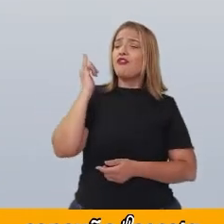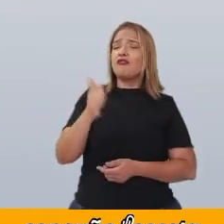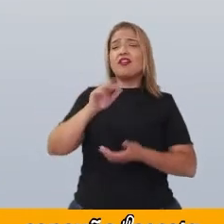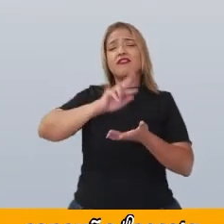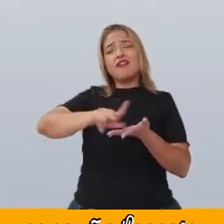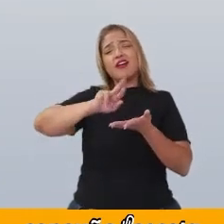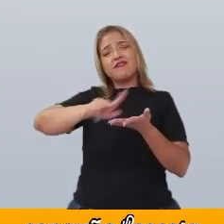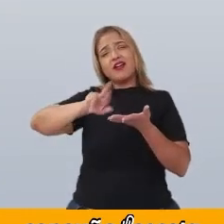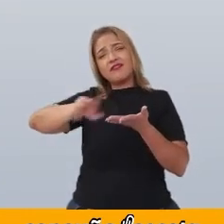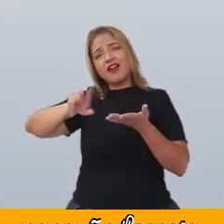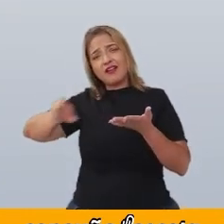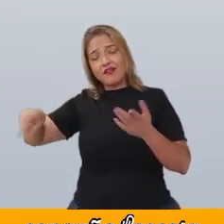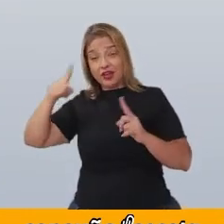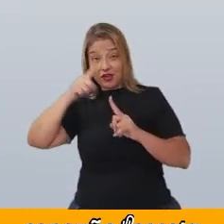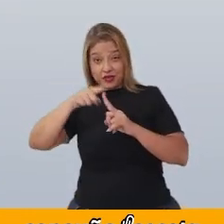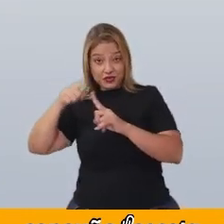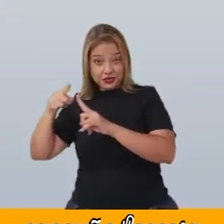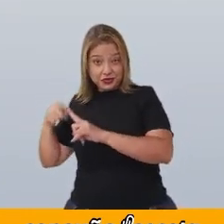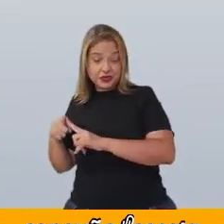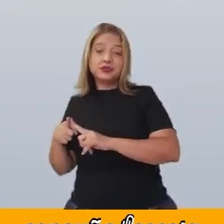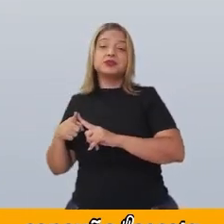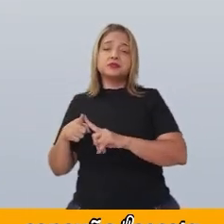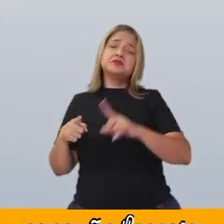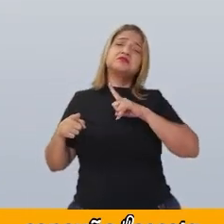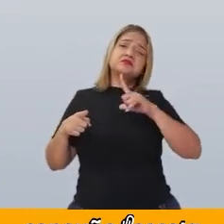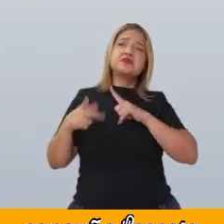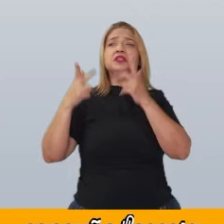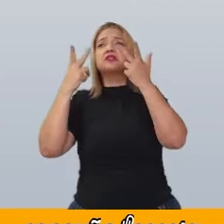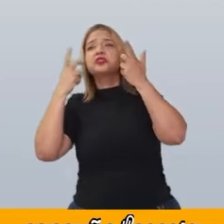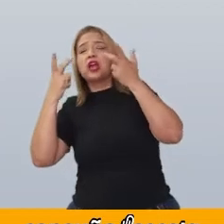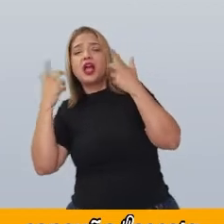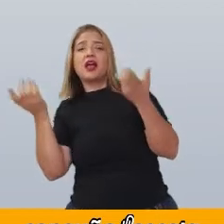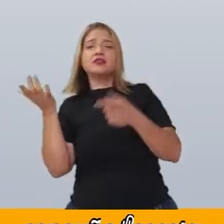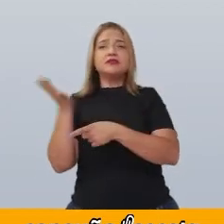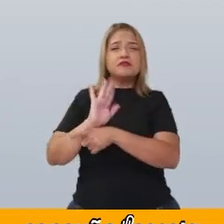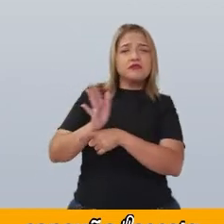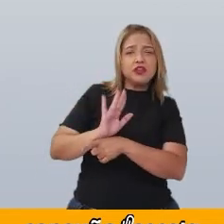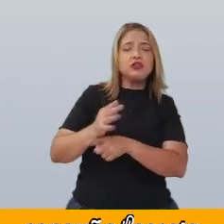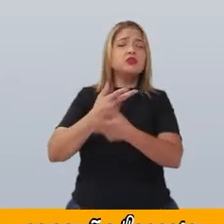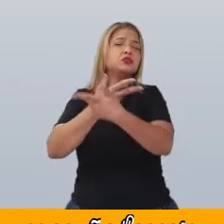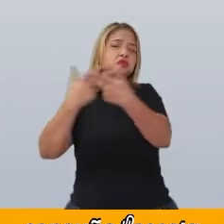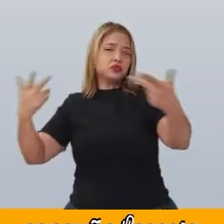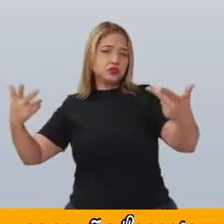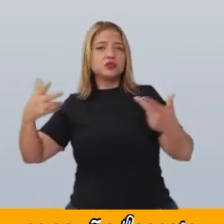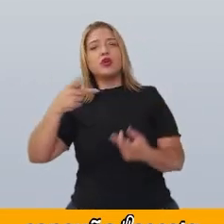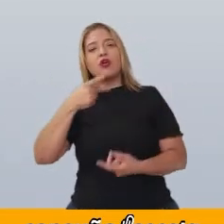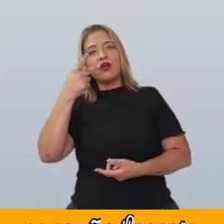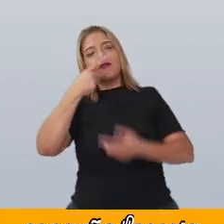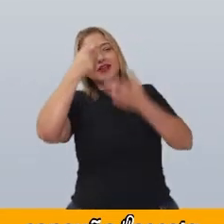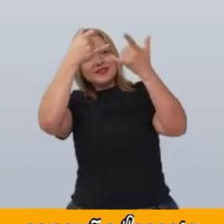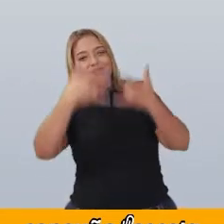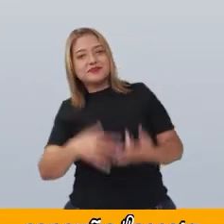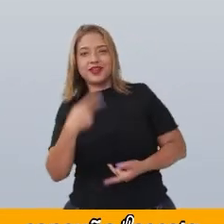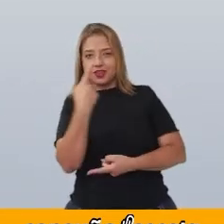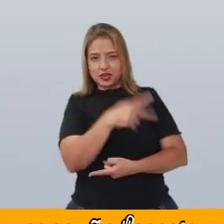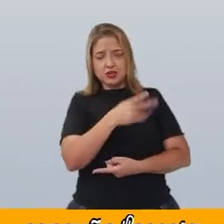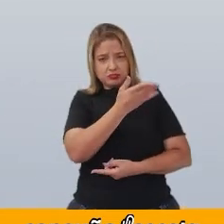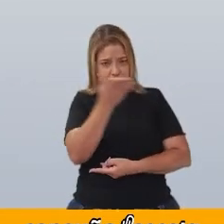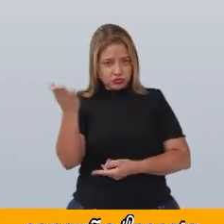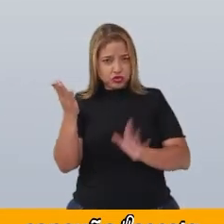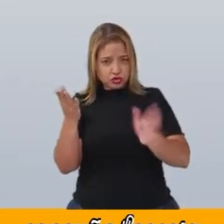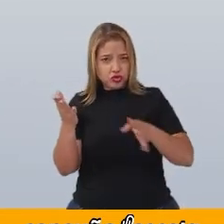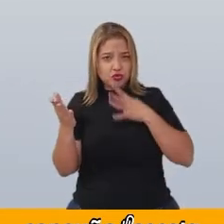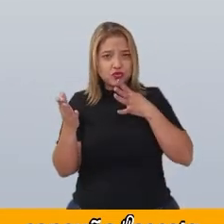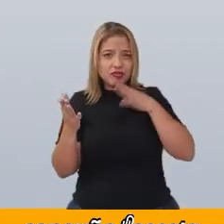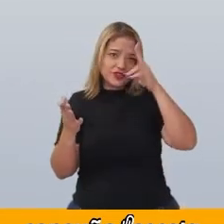desse texto. Há muitas peças de teatro e filmes sobre essa história. Você já conhecia ela? E você